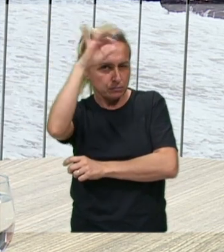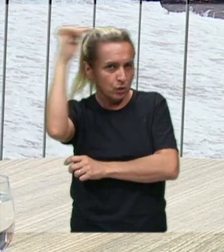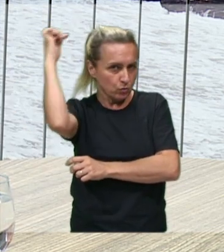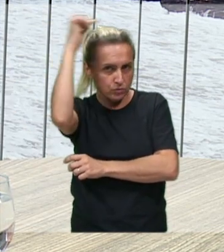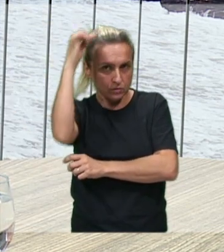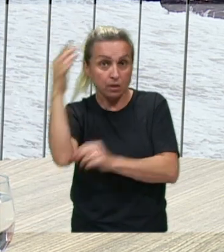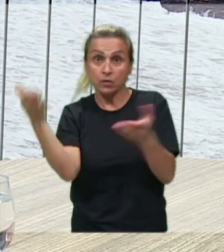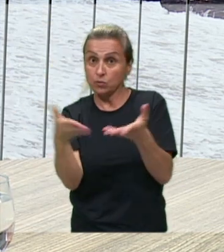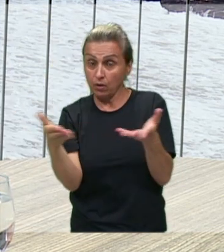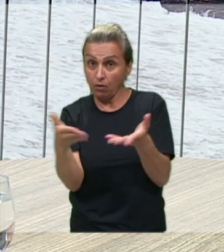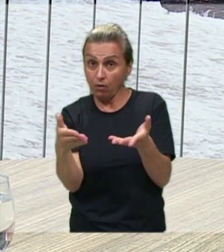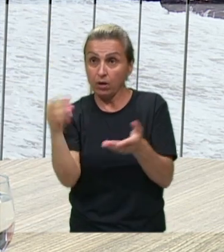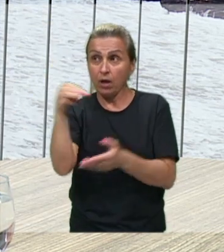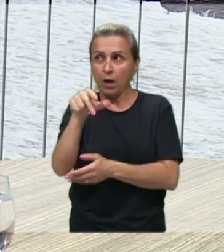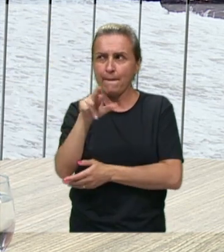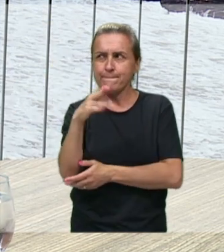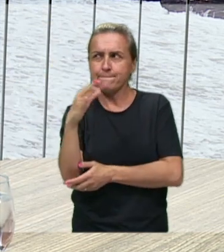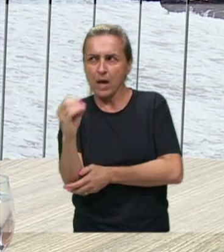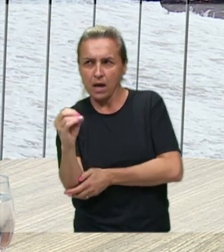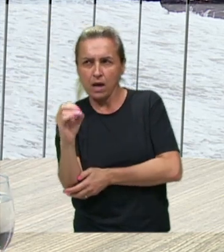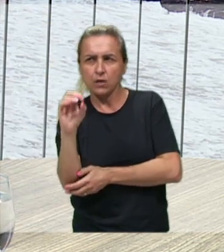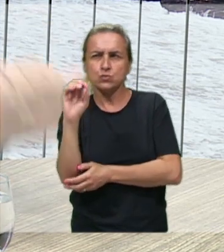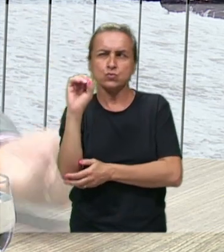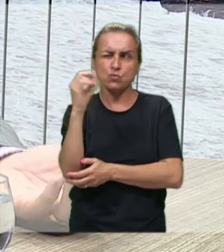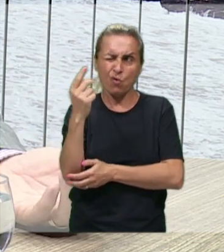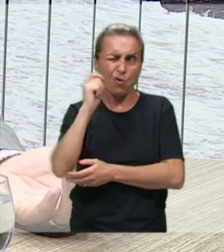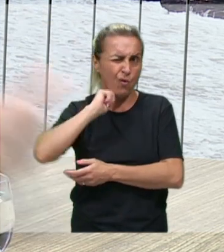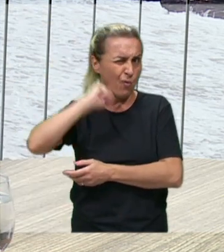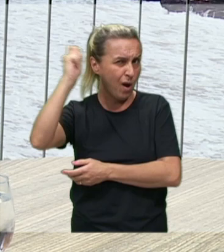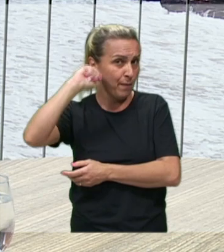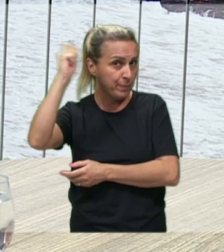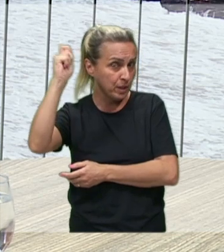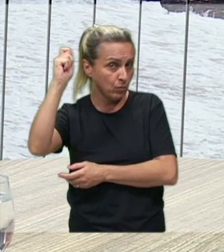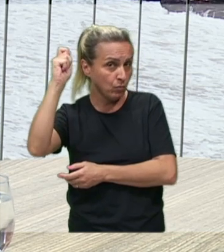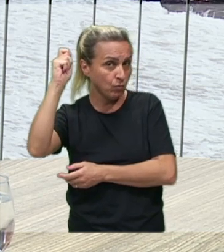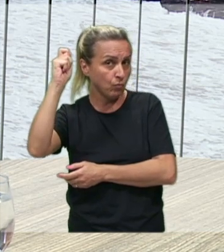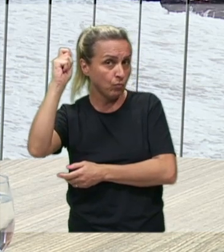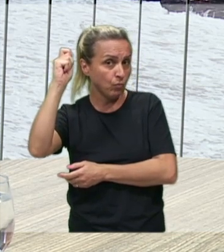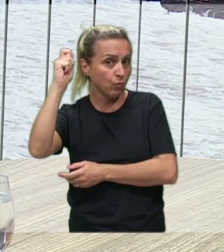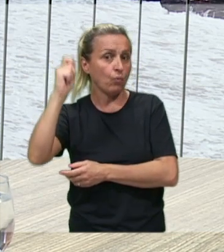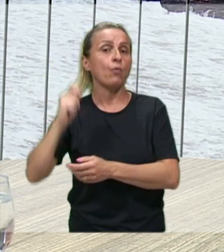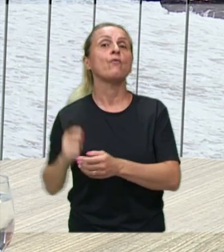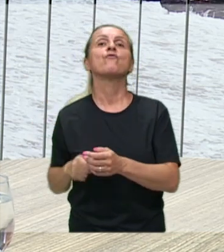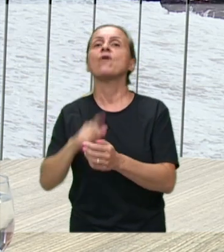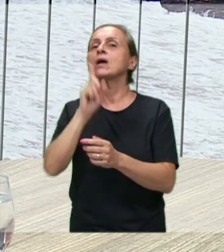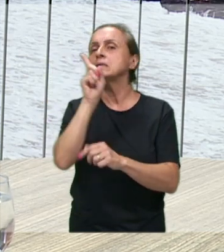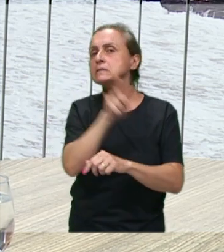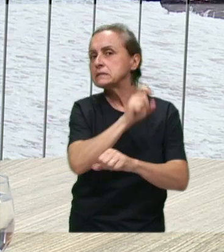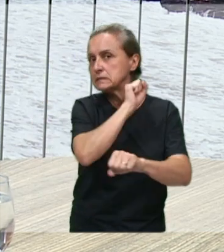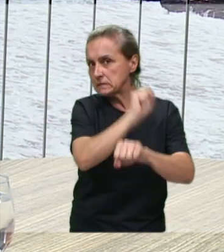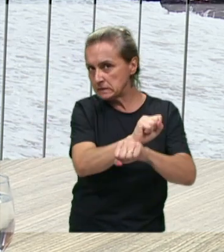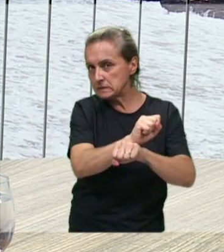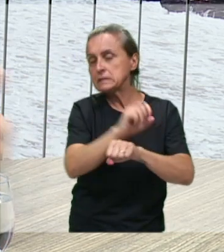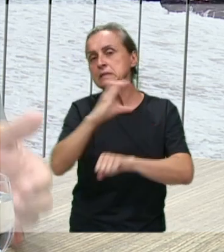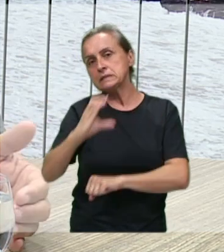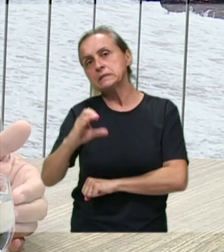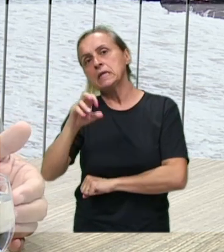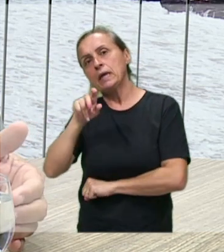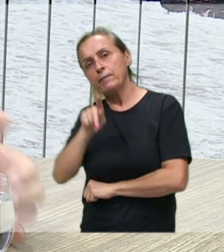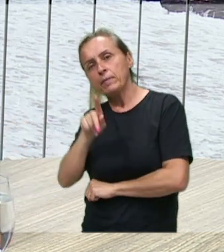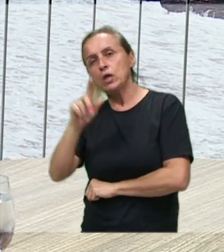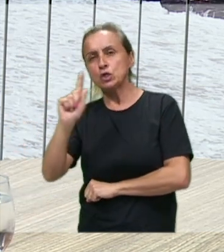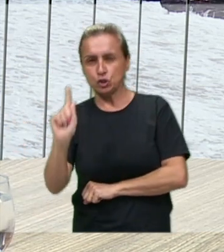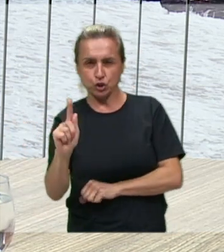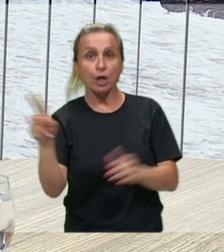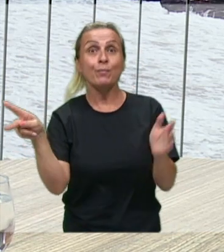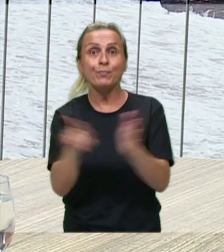Possivelmente, agora em março ou abril, vamos ter, que foi suspenso em janeiro, o CPG do pelágico cerco, ou seja, de sardinha,